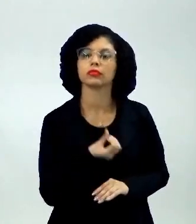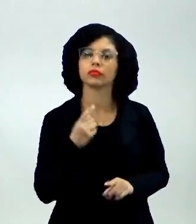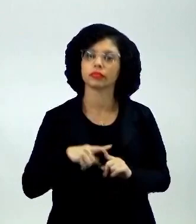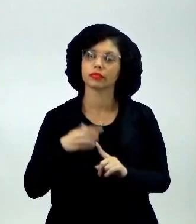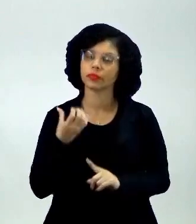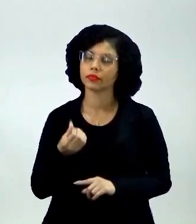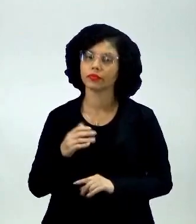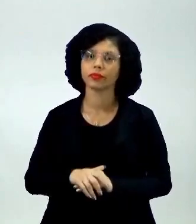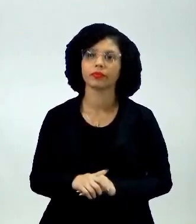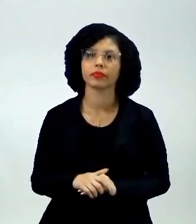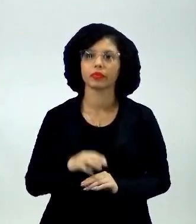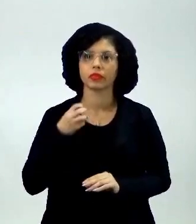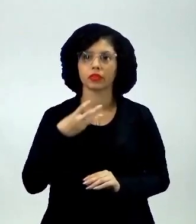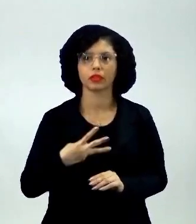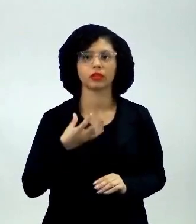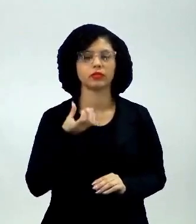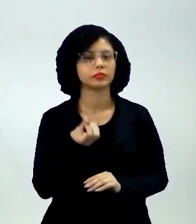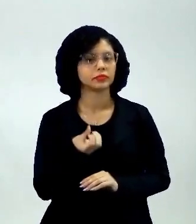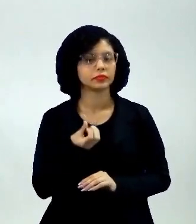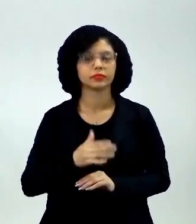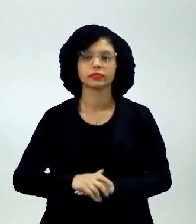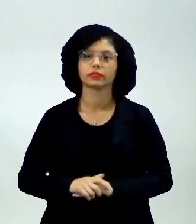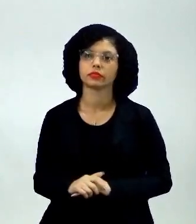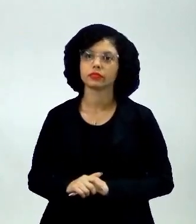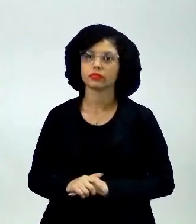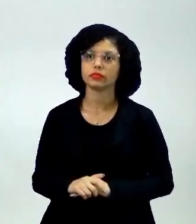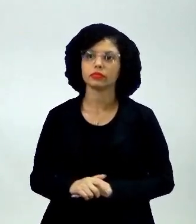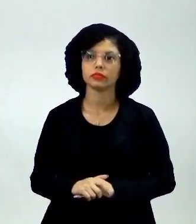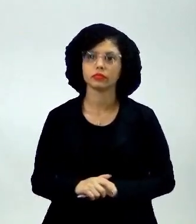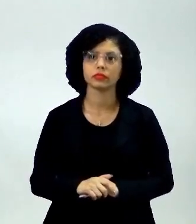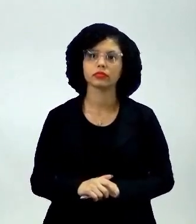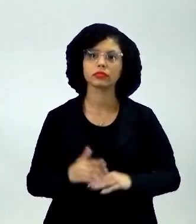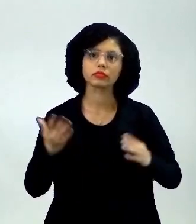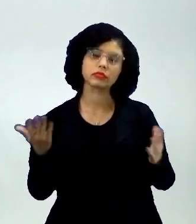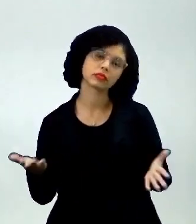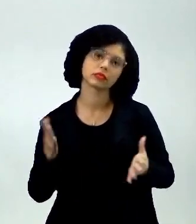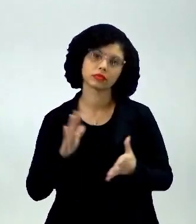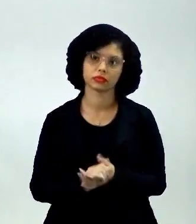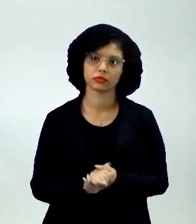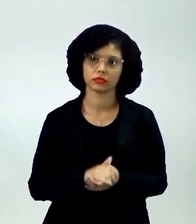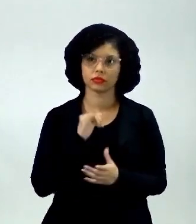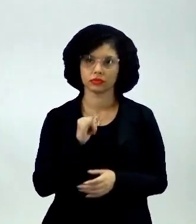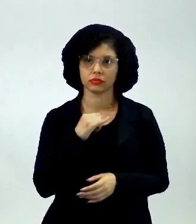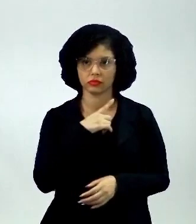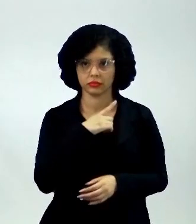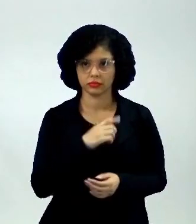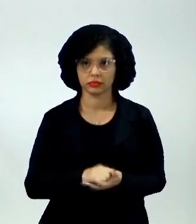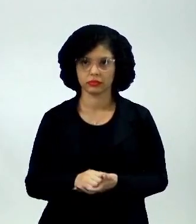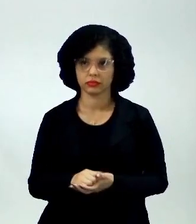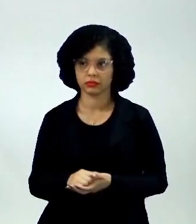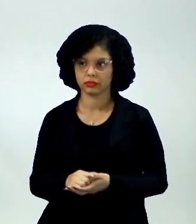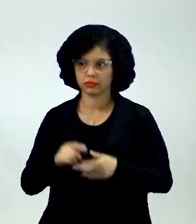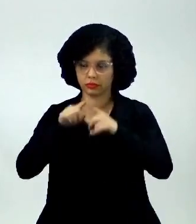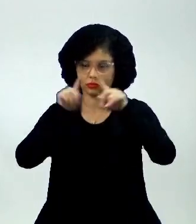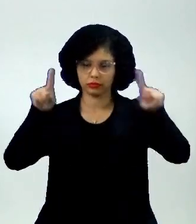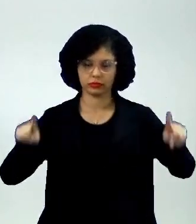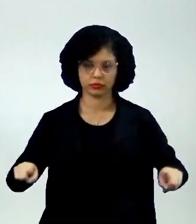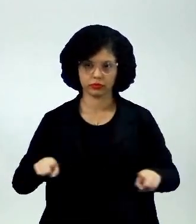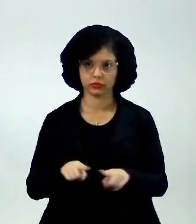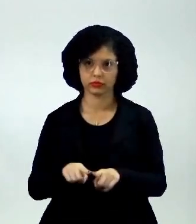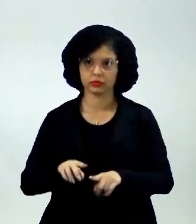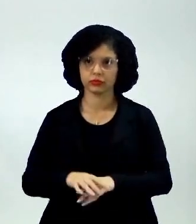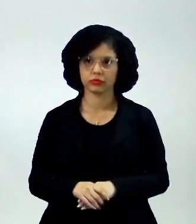6 vezes 6 vai ser igual a 36. Então, se eu pegar esse quadrado